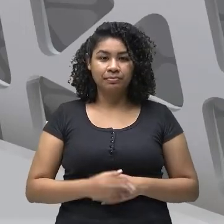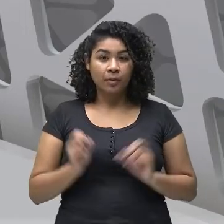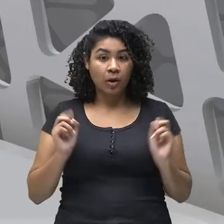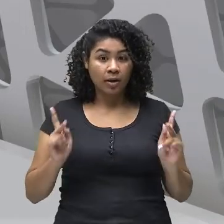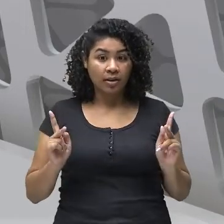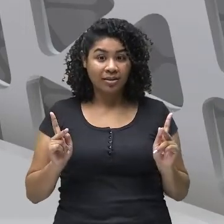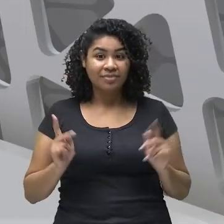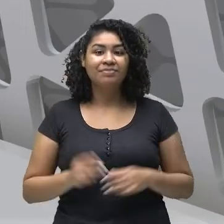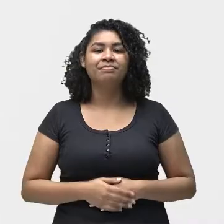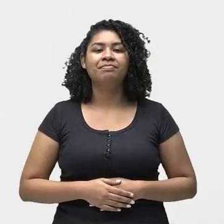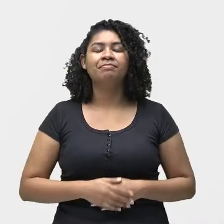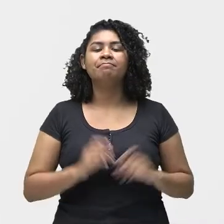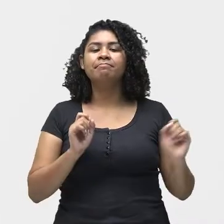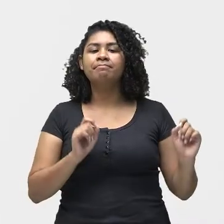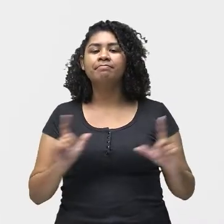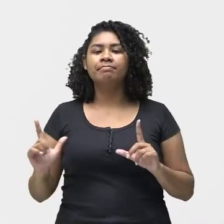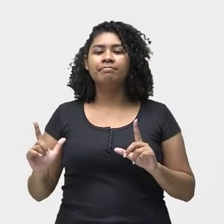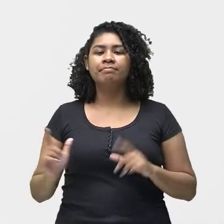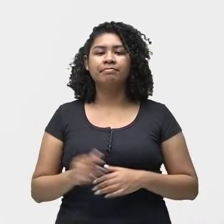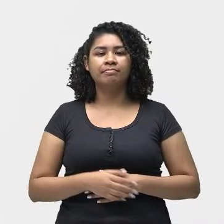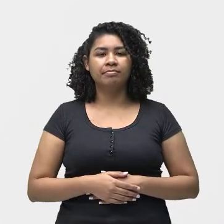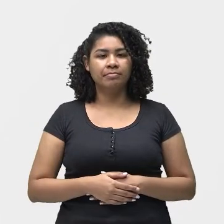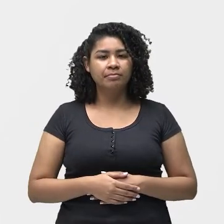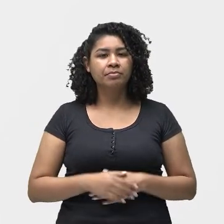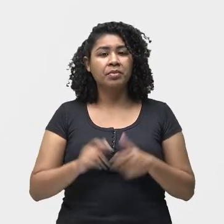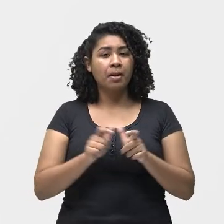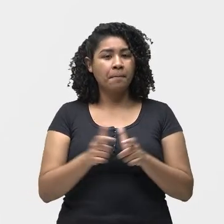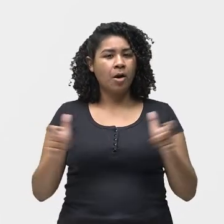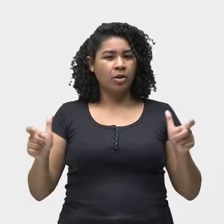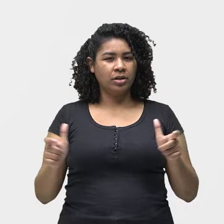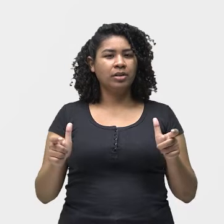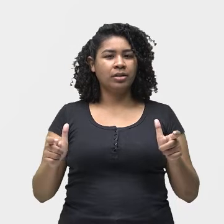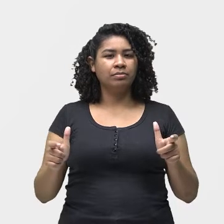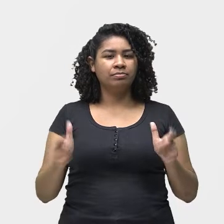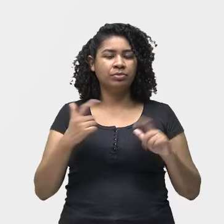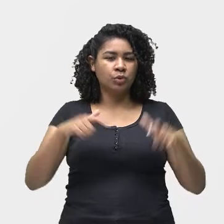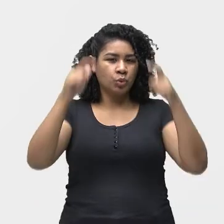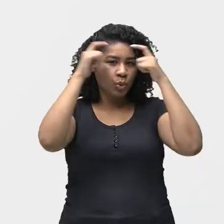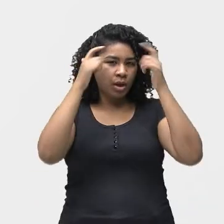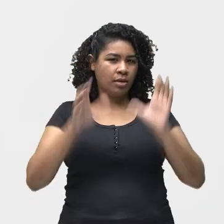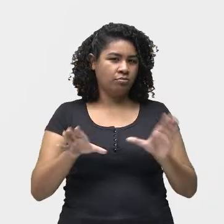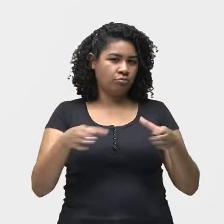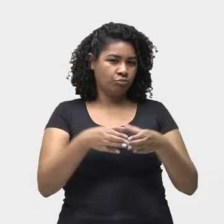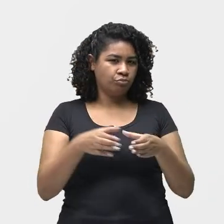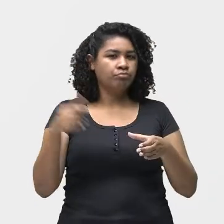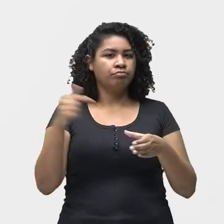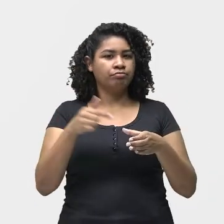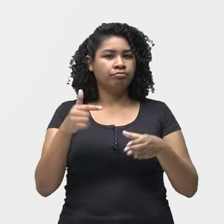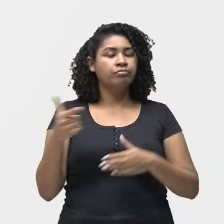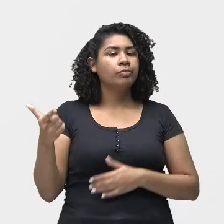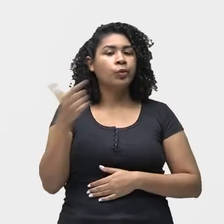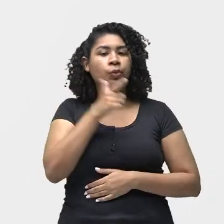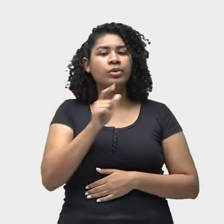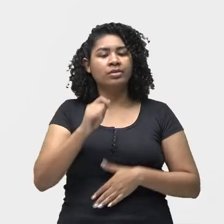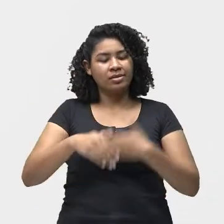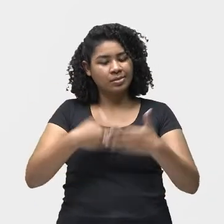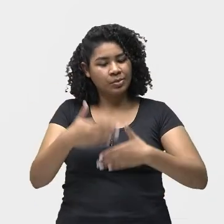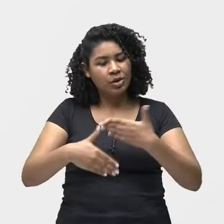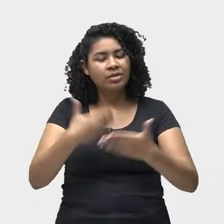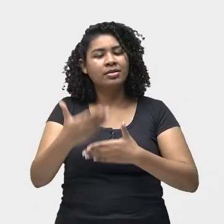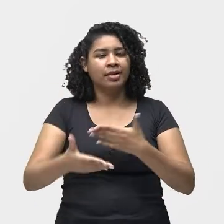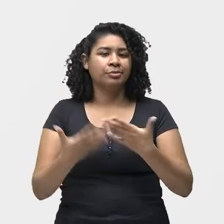ok? Continuando. A maioria dos reinos europeus passou mais cedo ou mais tarde por este